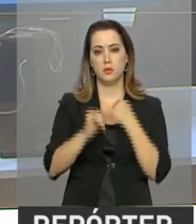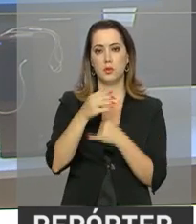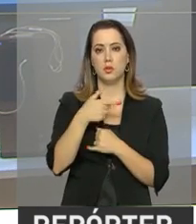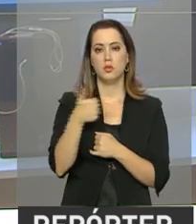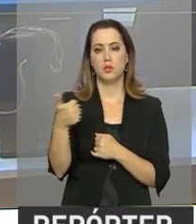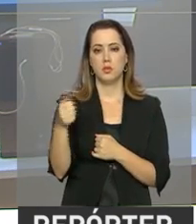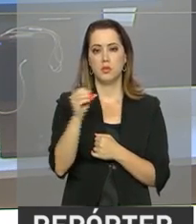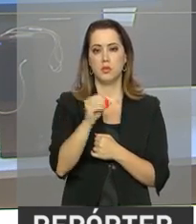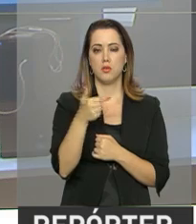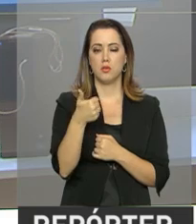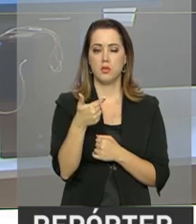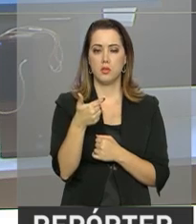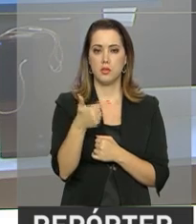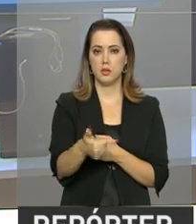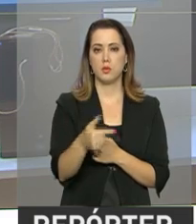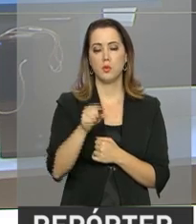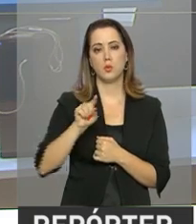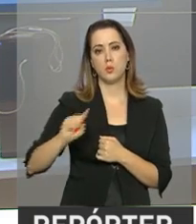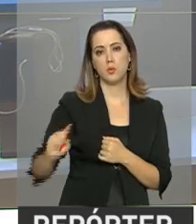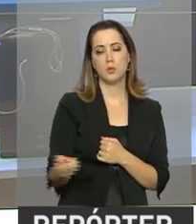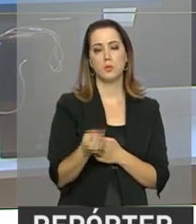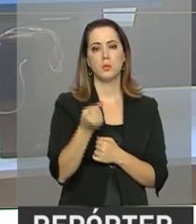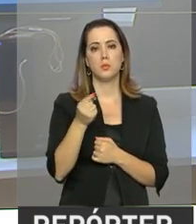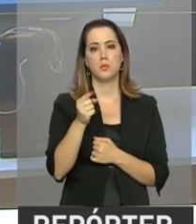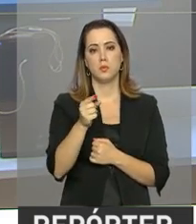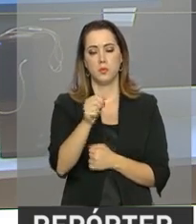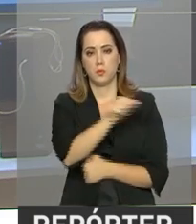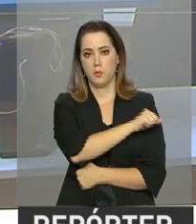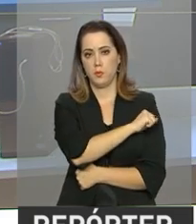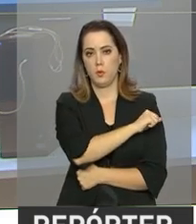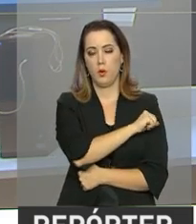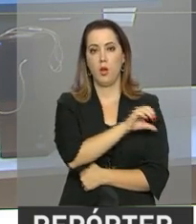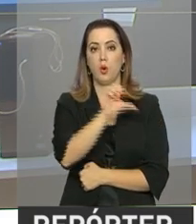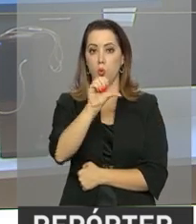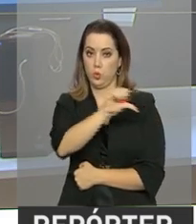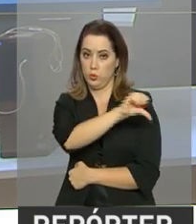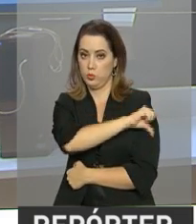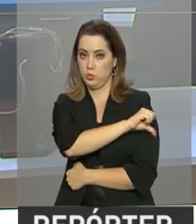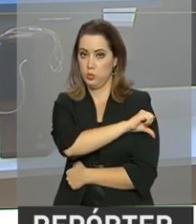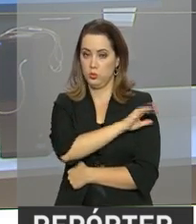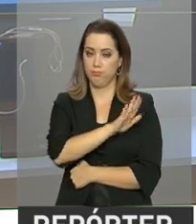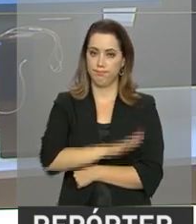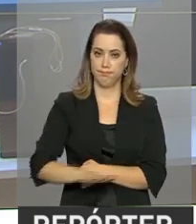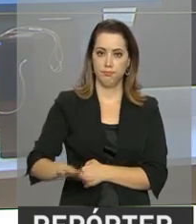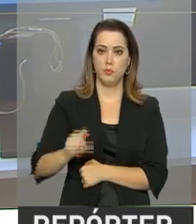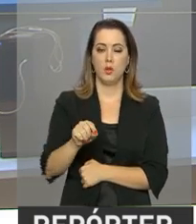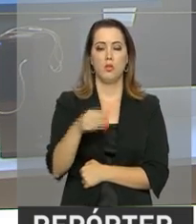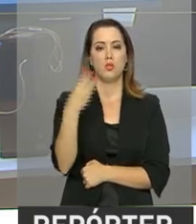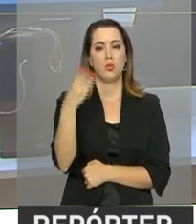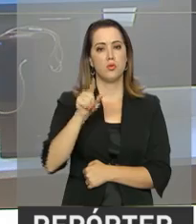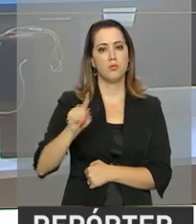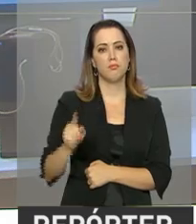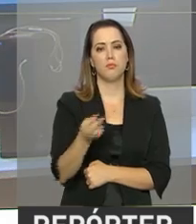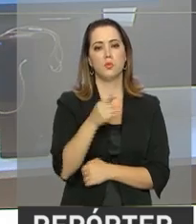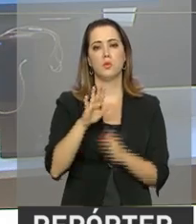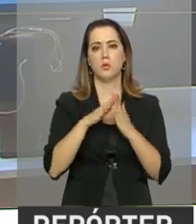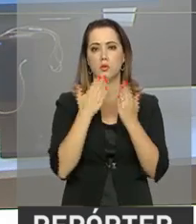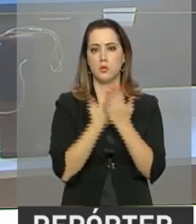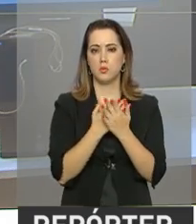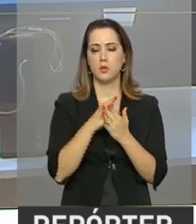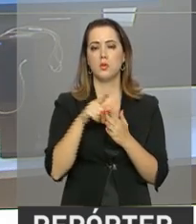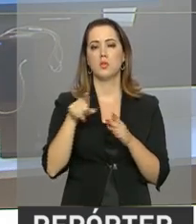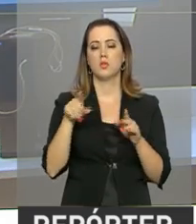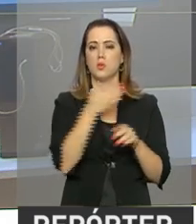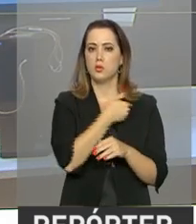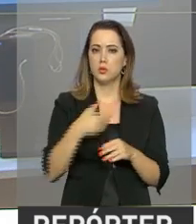mais de 102.000 estudantes do 9º ano do Ensino Fundamental de mais de 3.000 escolas públicas e privadas das zonas Urbana e